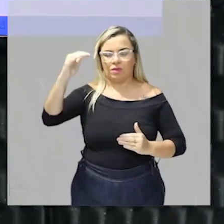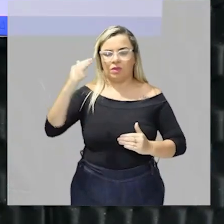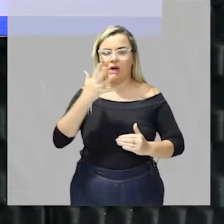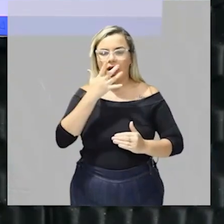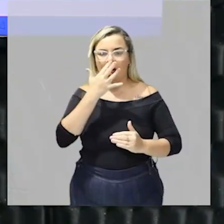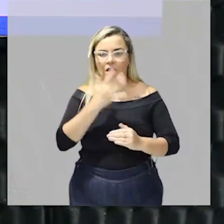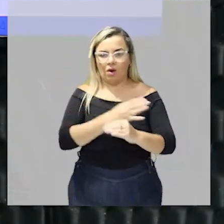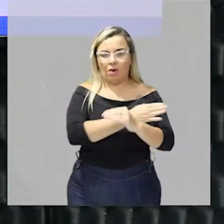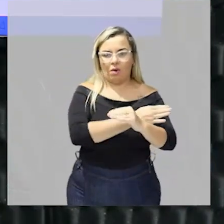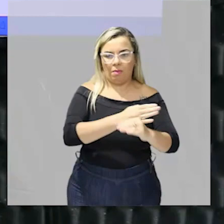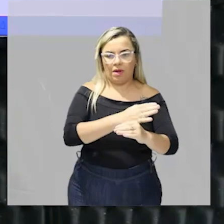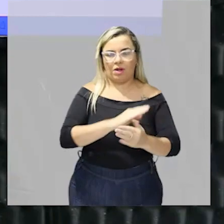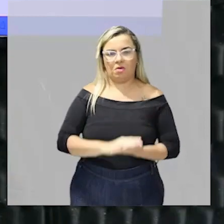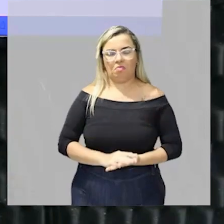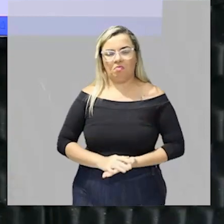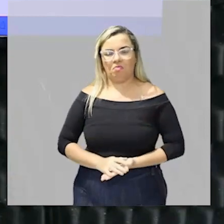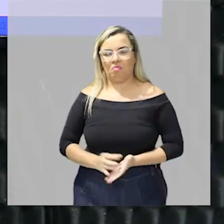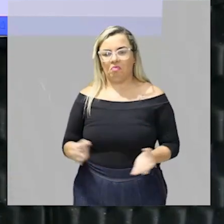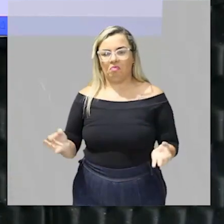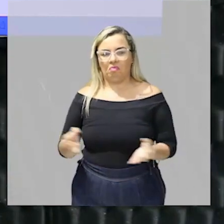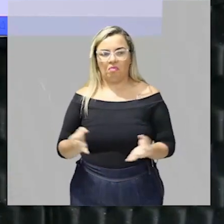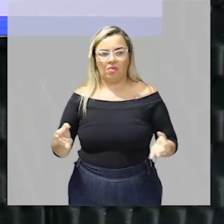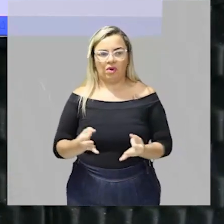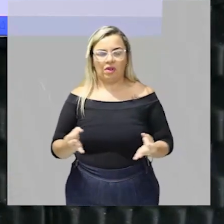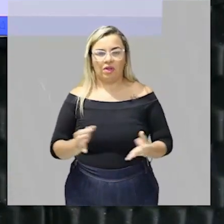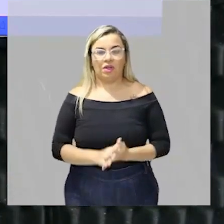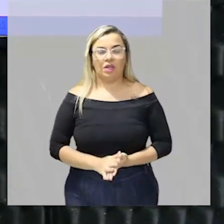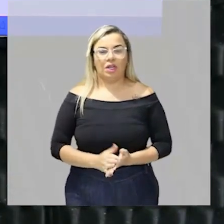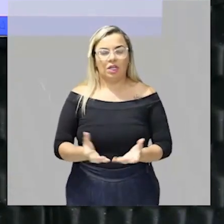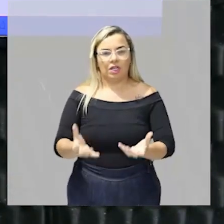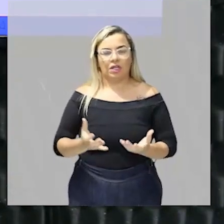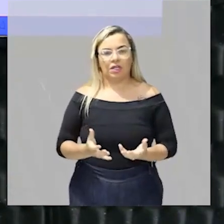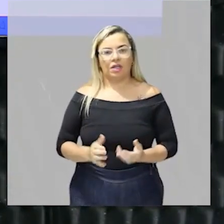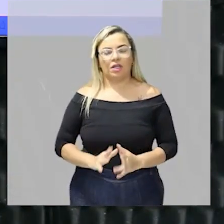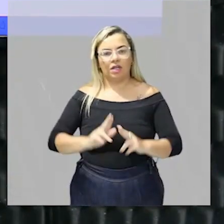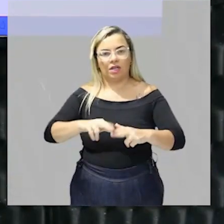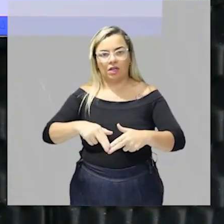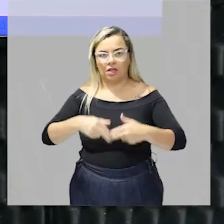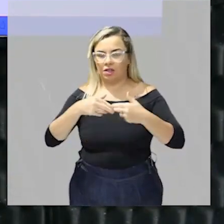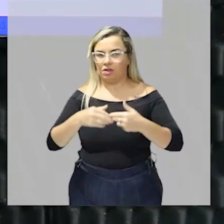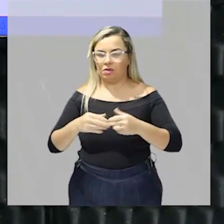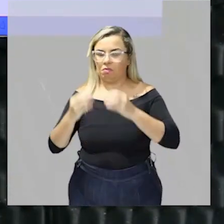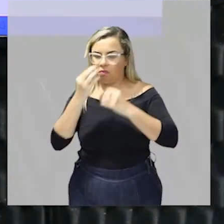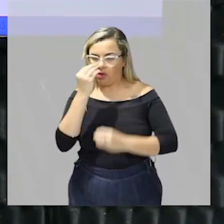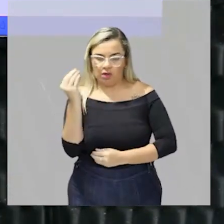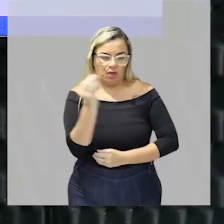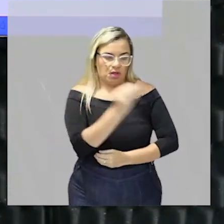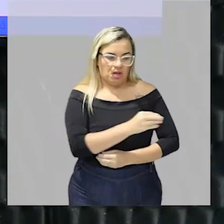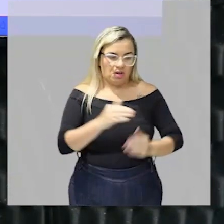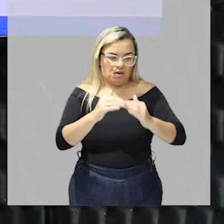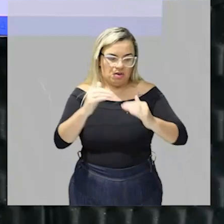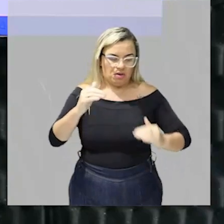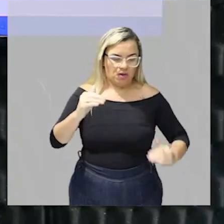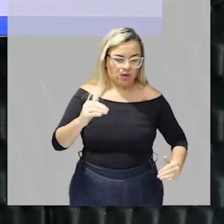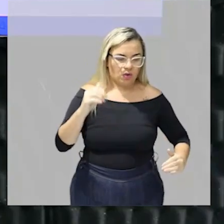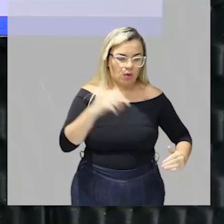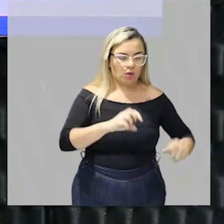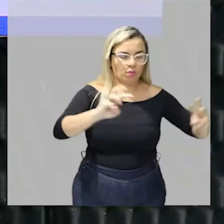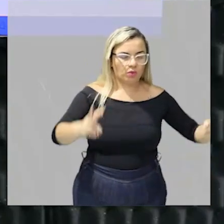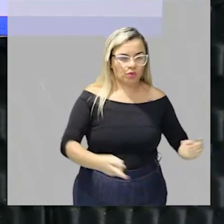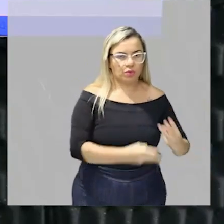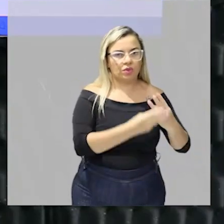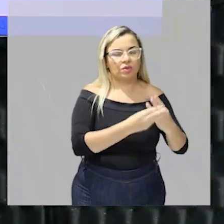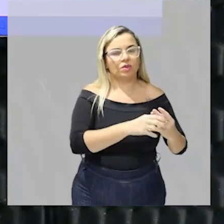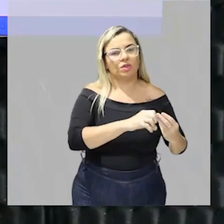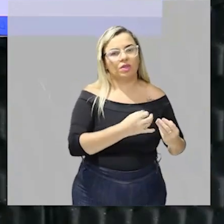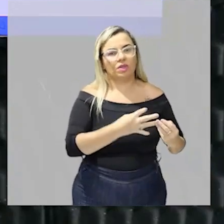racial e extermínio de raças ditas inferiores, como, por exemplo, judeus, eslavos, pregavam o